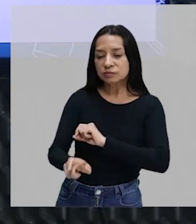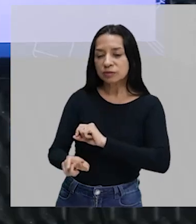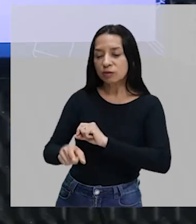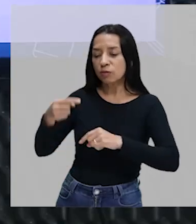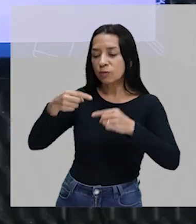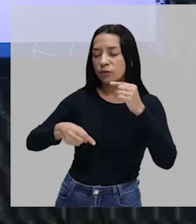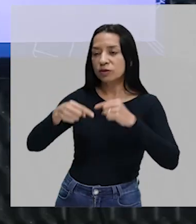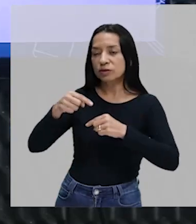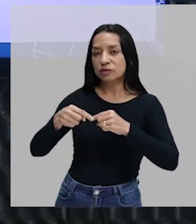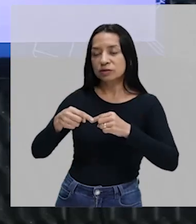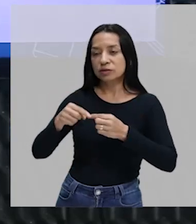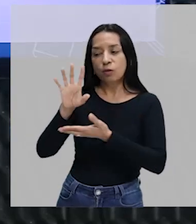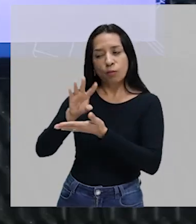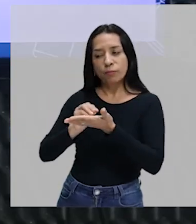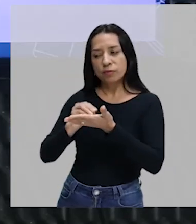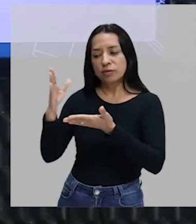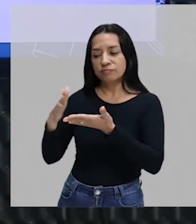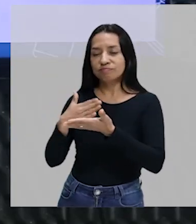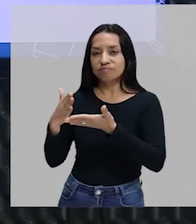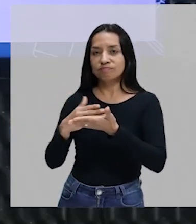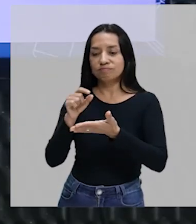essa frase está expressando?